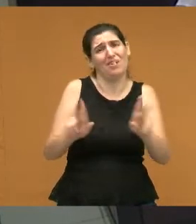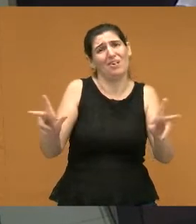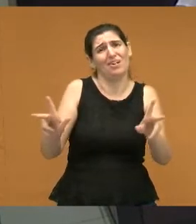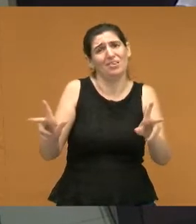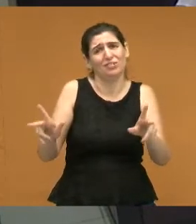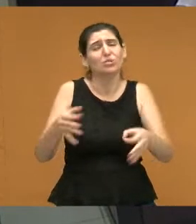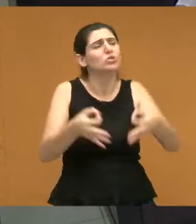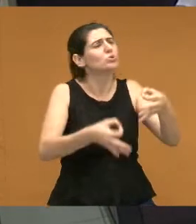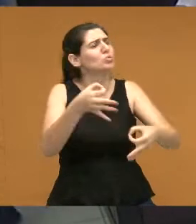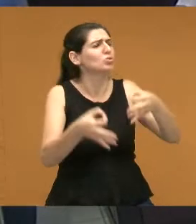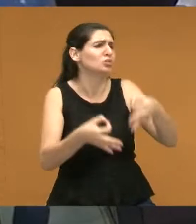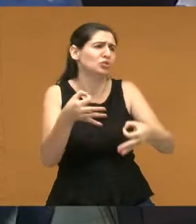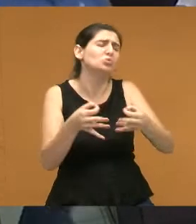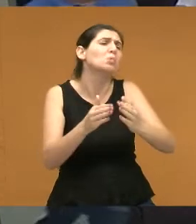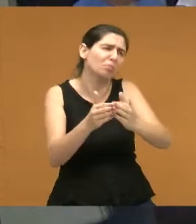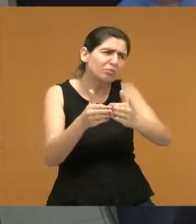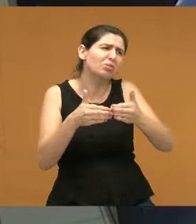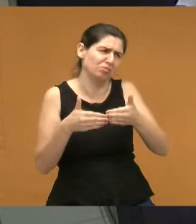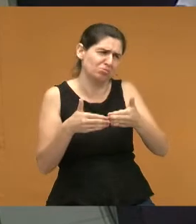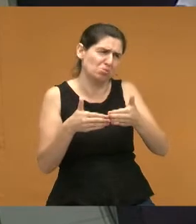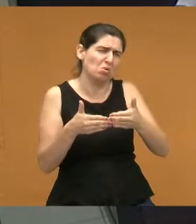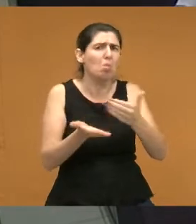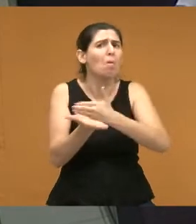o jurídico...